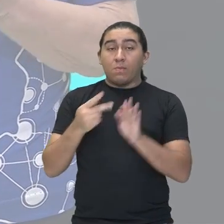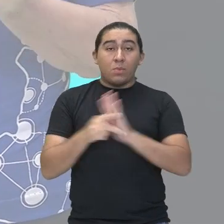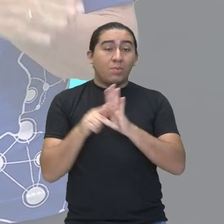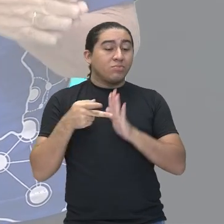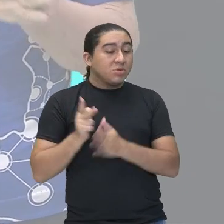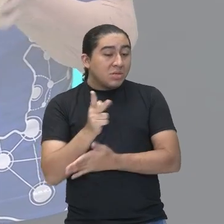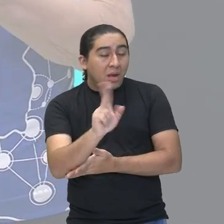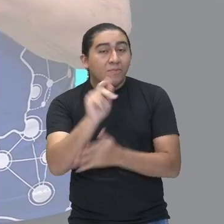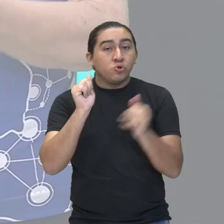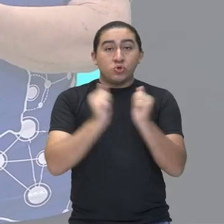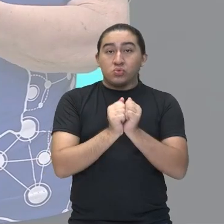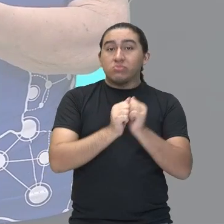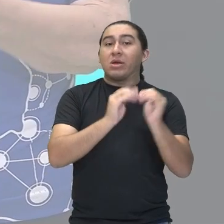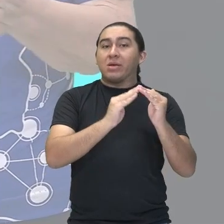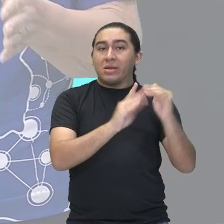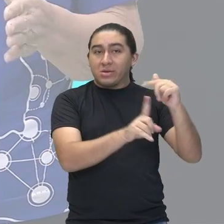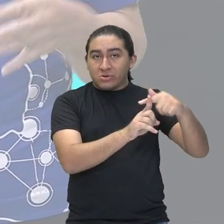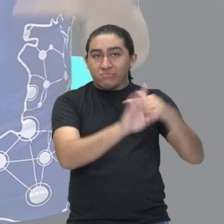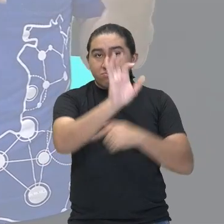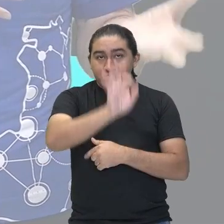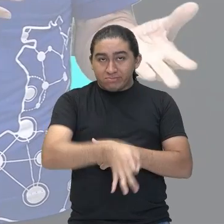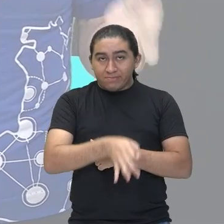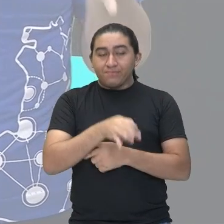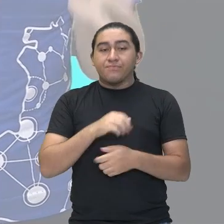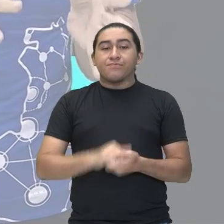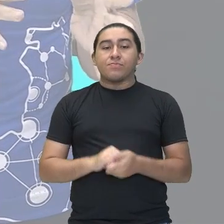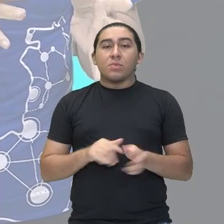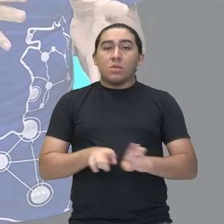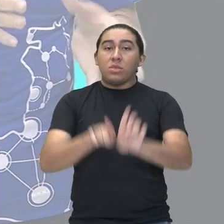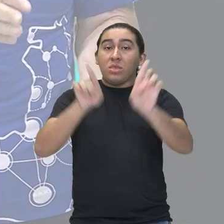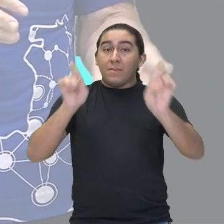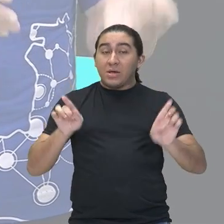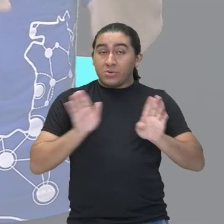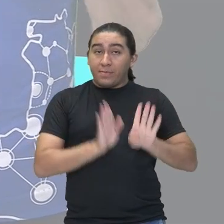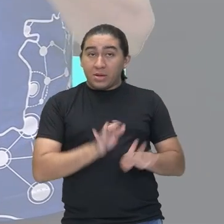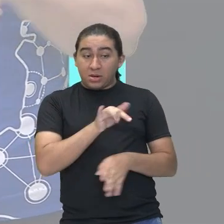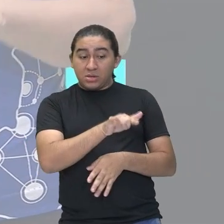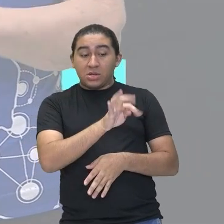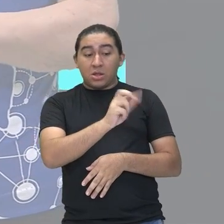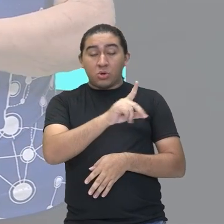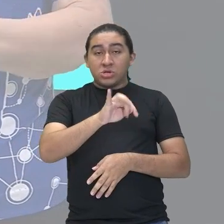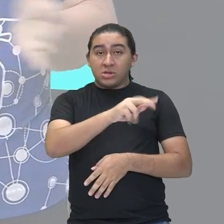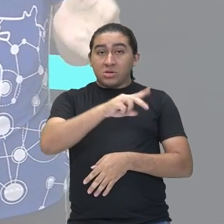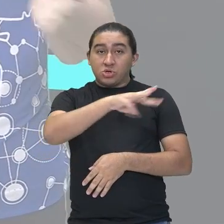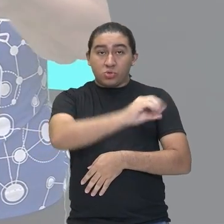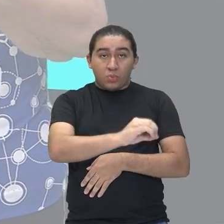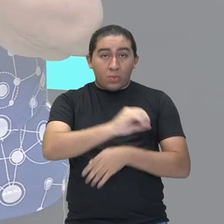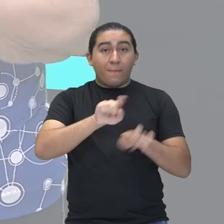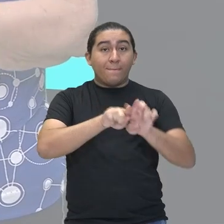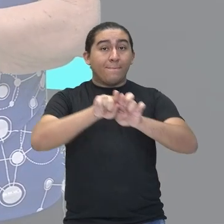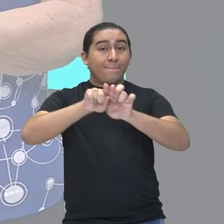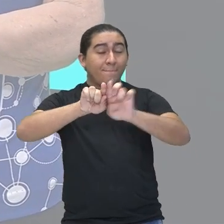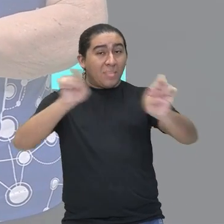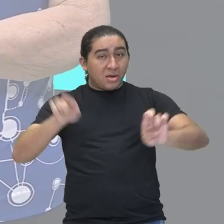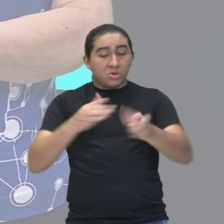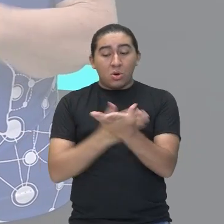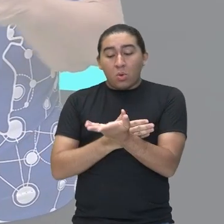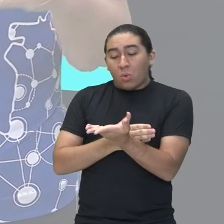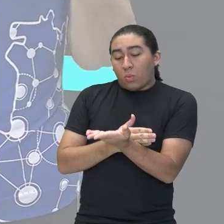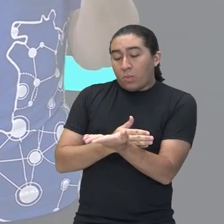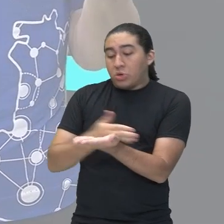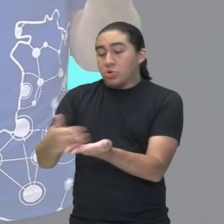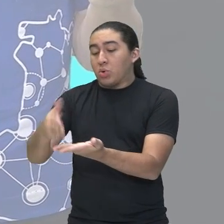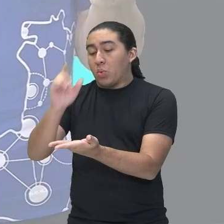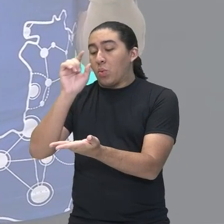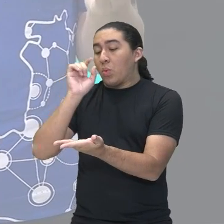de mãos dadas com a igreja. Mas, isso teocentrismo, mas com o início das